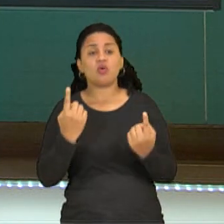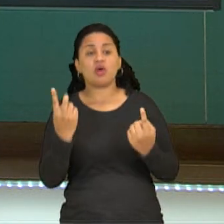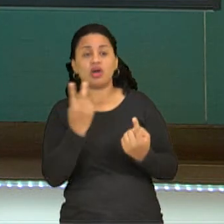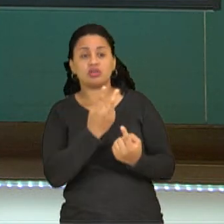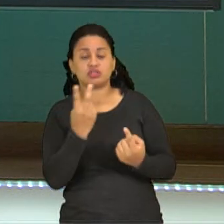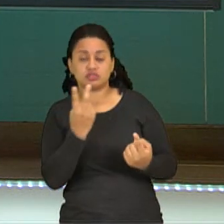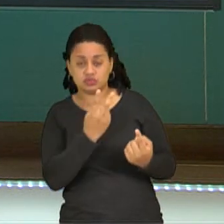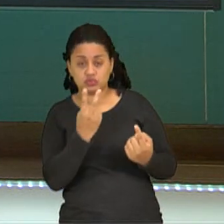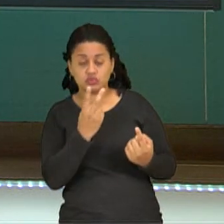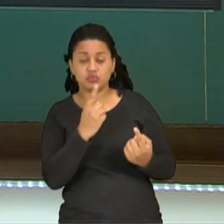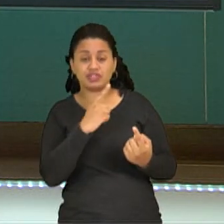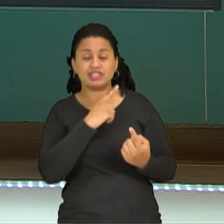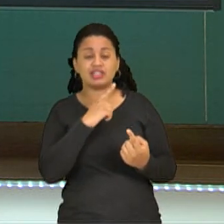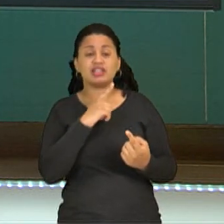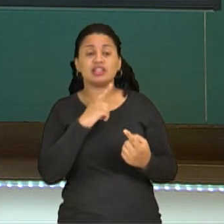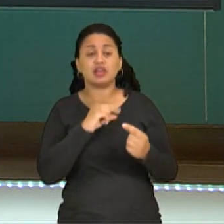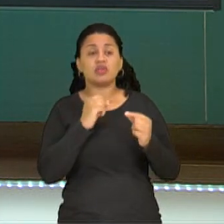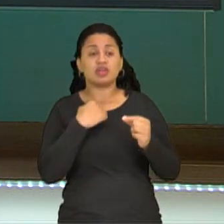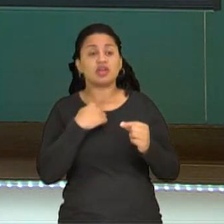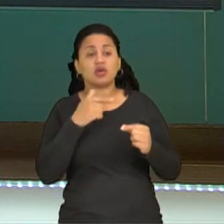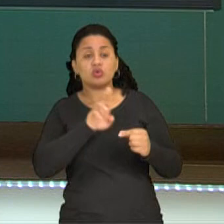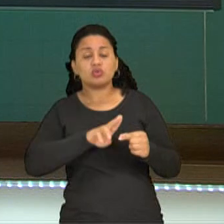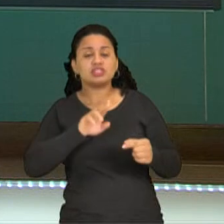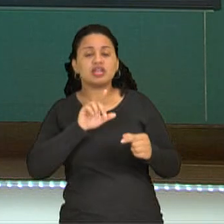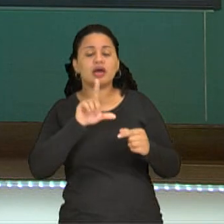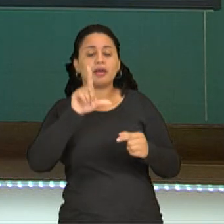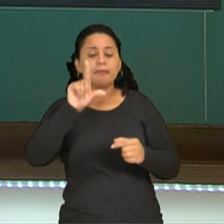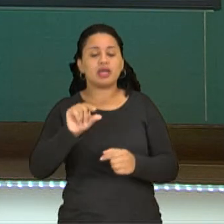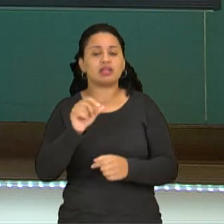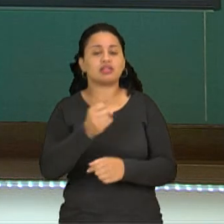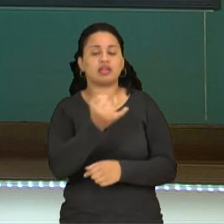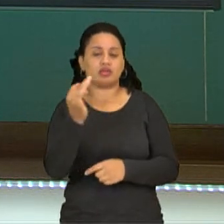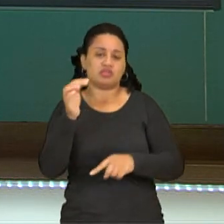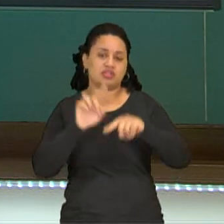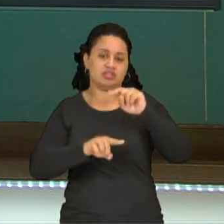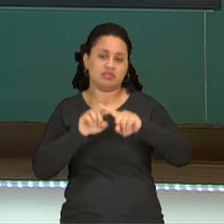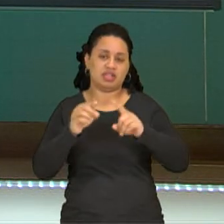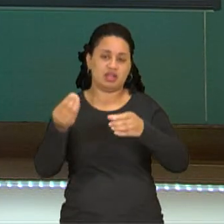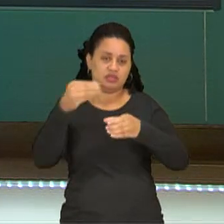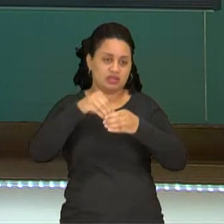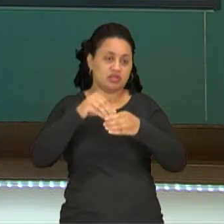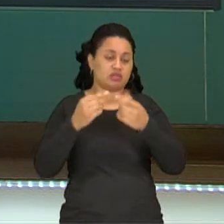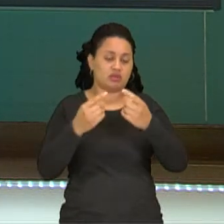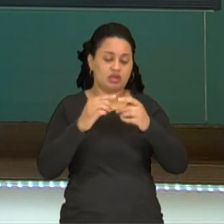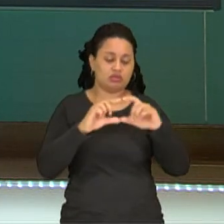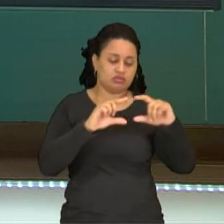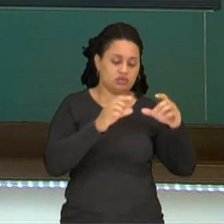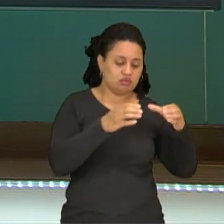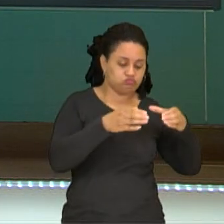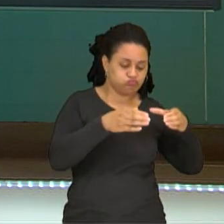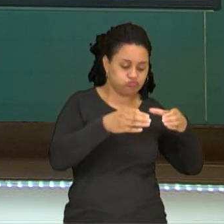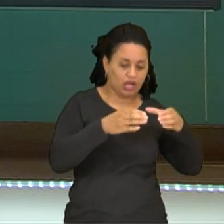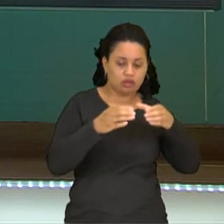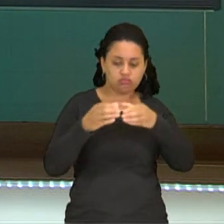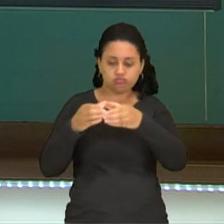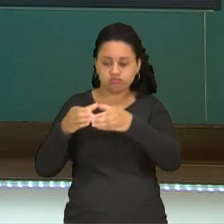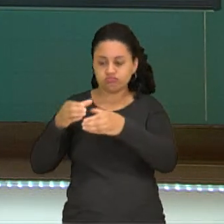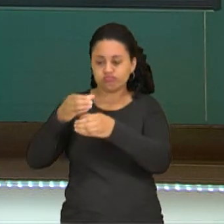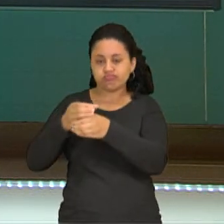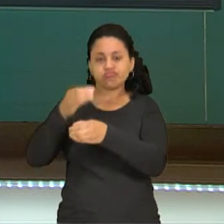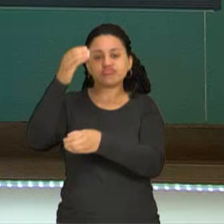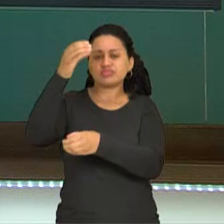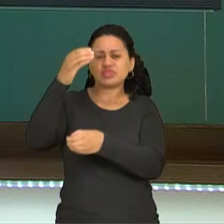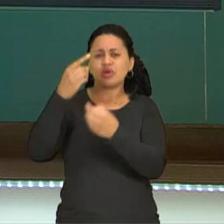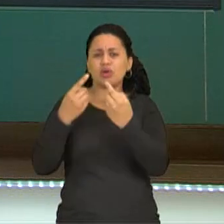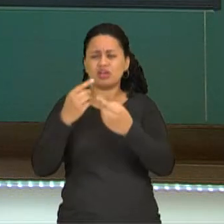das 2 latas se utiliza menos material? Será que é esta ou esta? Tem alguém que diz, professor,